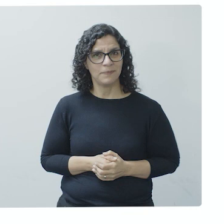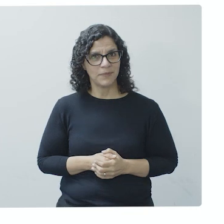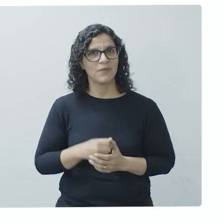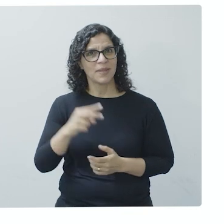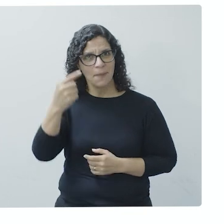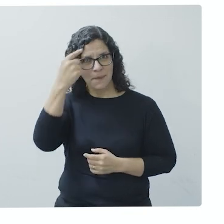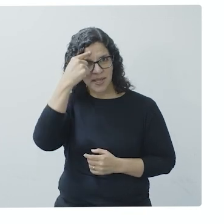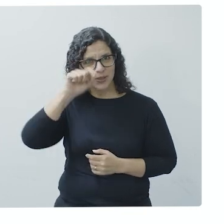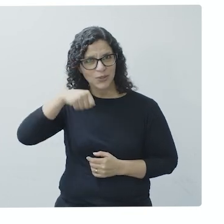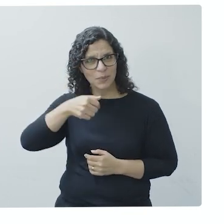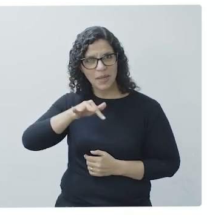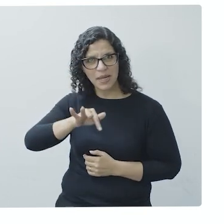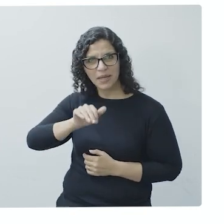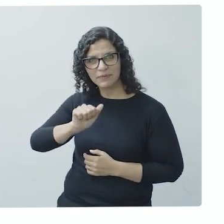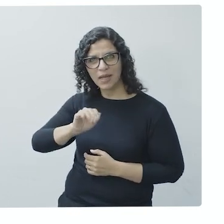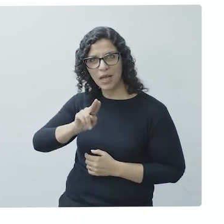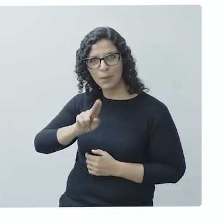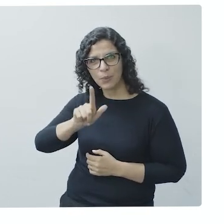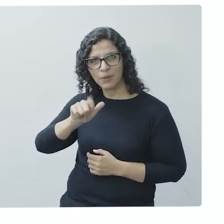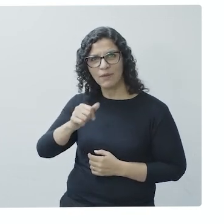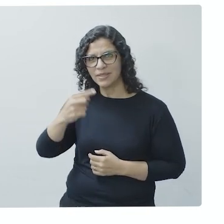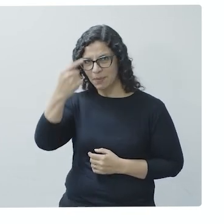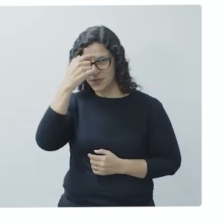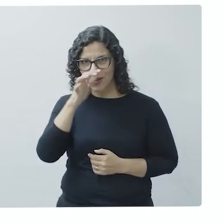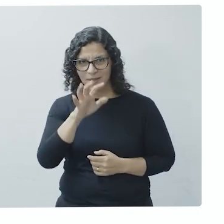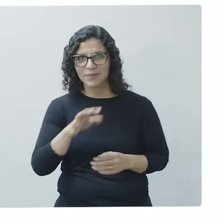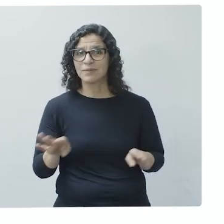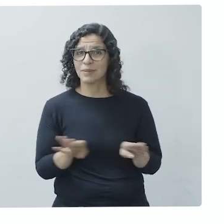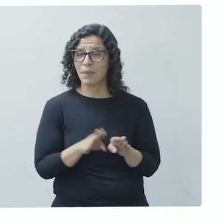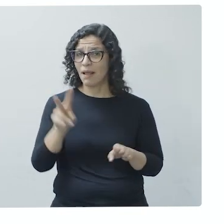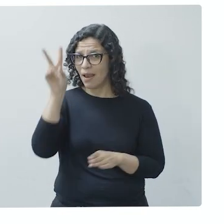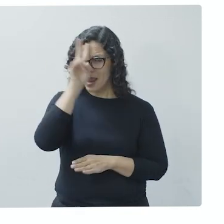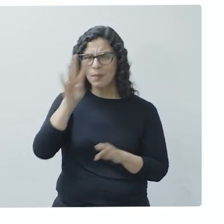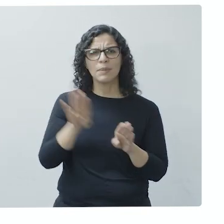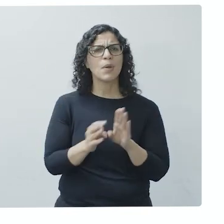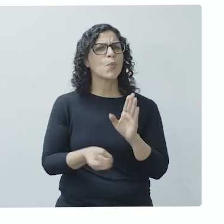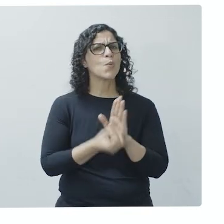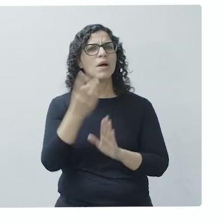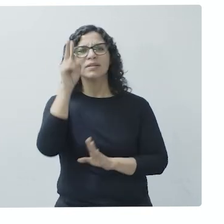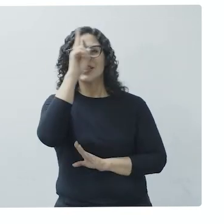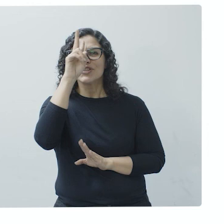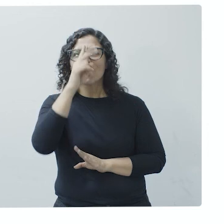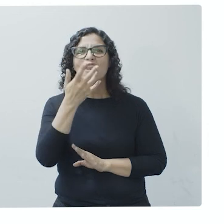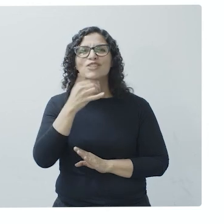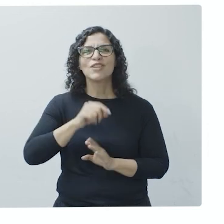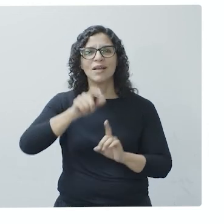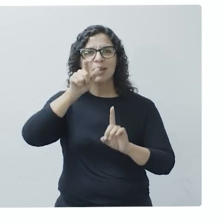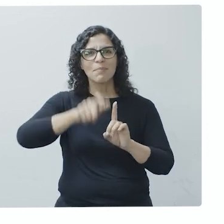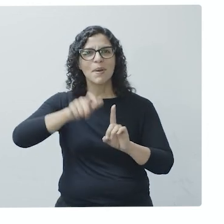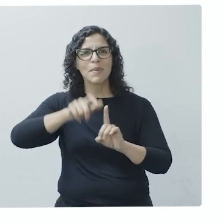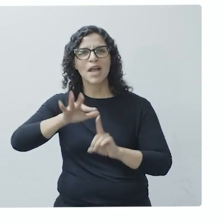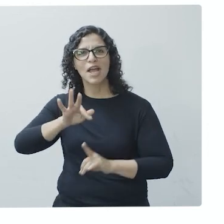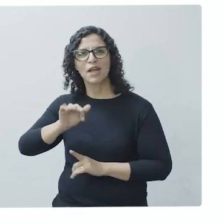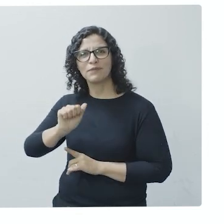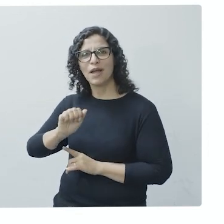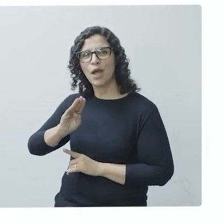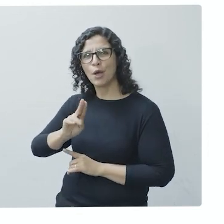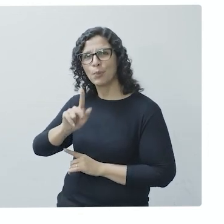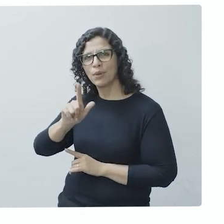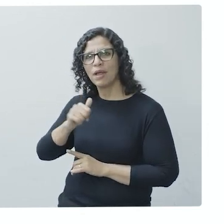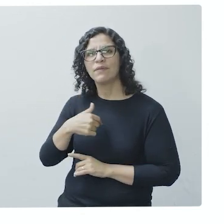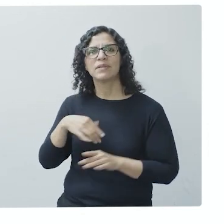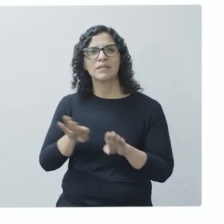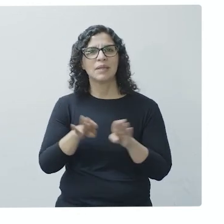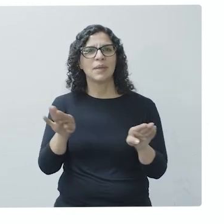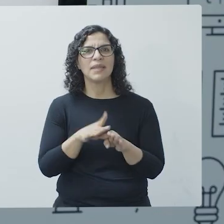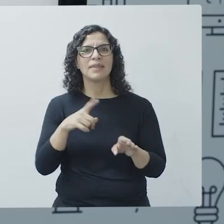Você pensou na fábula? Foi na fábula que você pensou? Lembram tantas fábulas que a gente já conhece, né? Vou citar